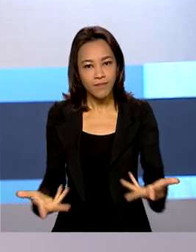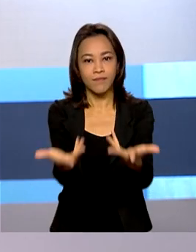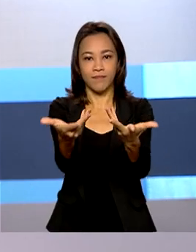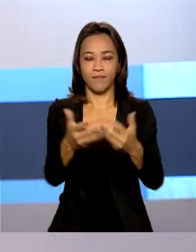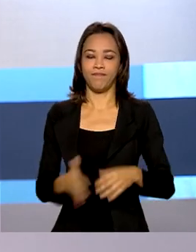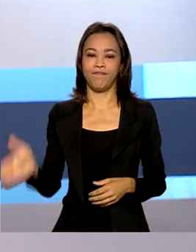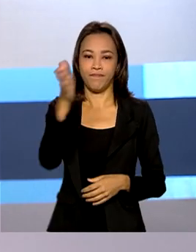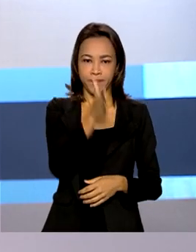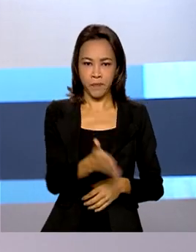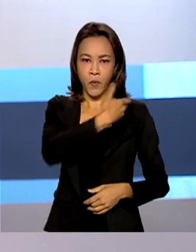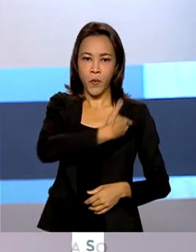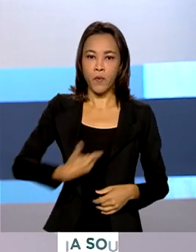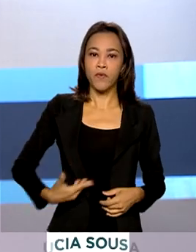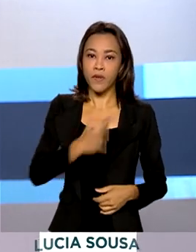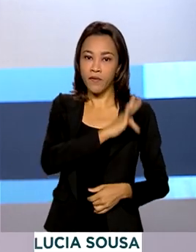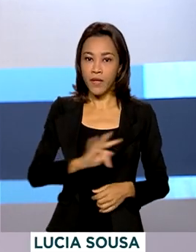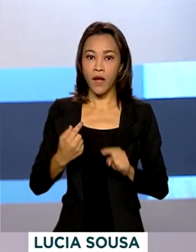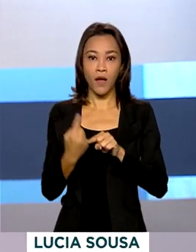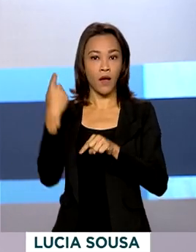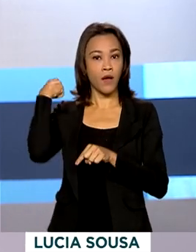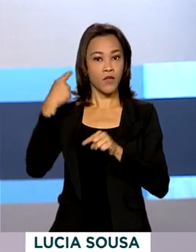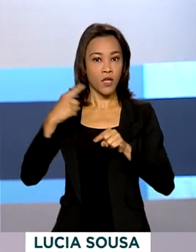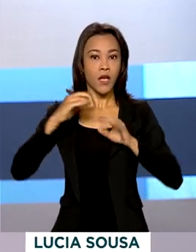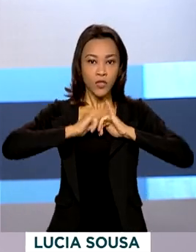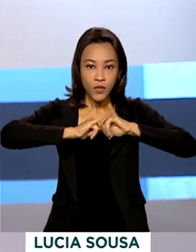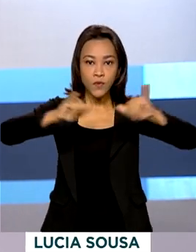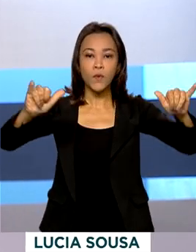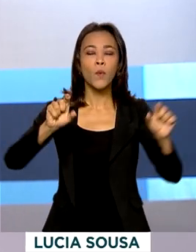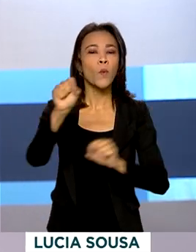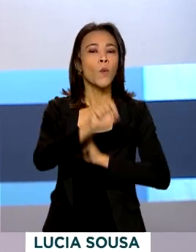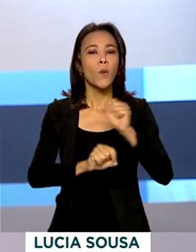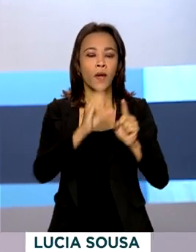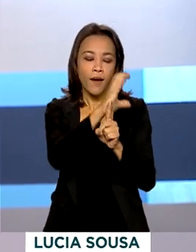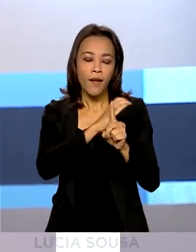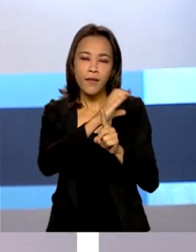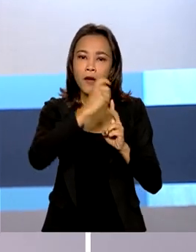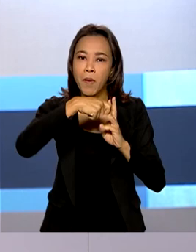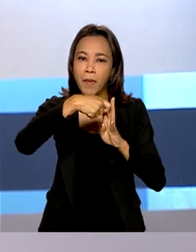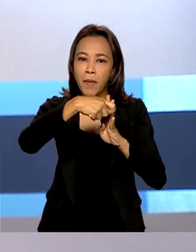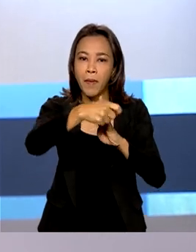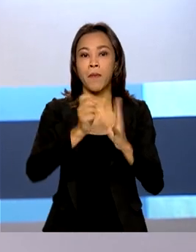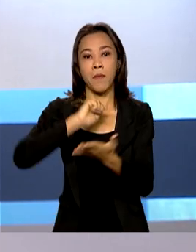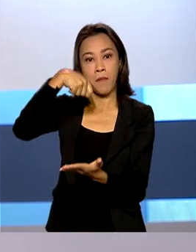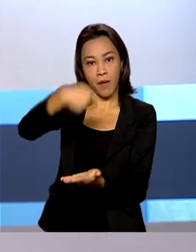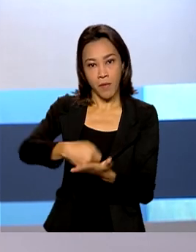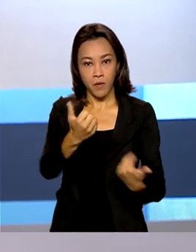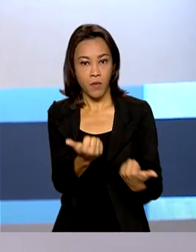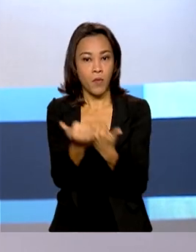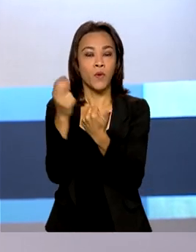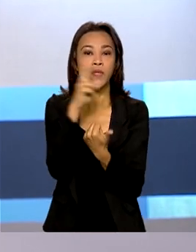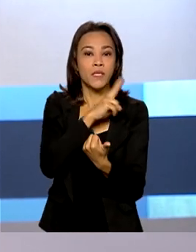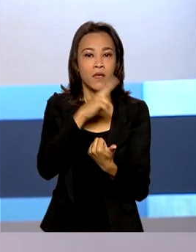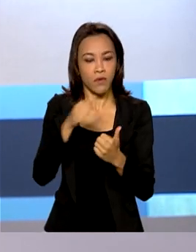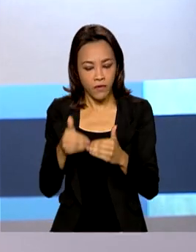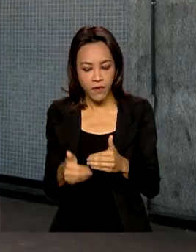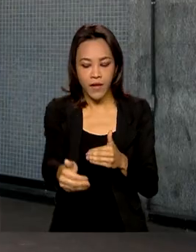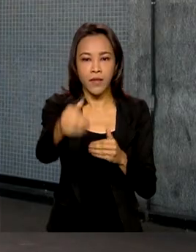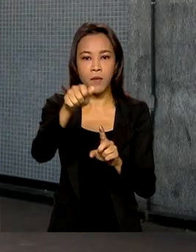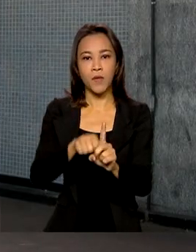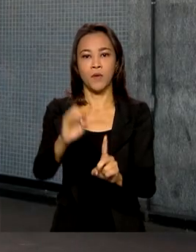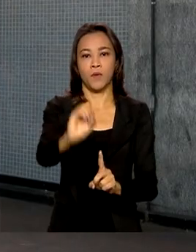E olha, o governo federal divulgou o calendário de pagamento das parcelas extras do auxílio emergencial, que vão até outubro deste ano.